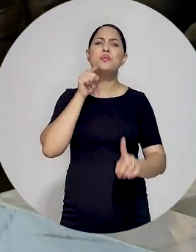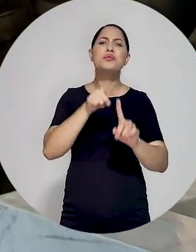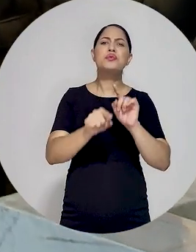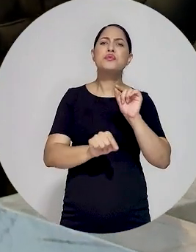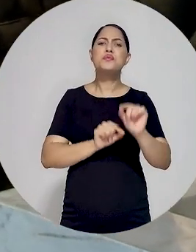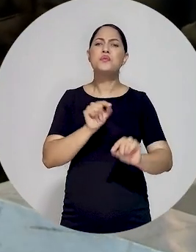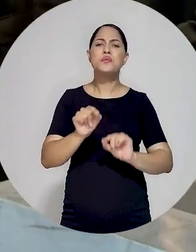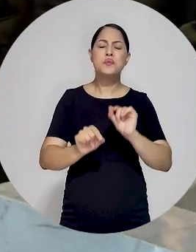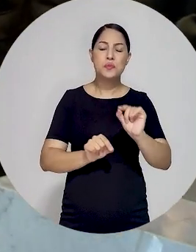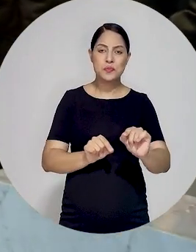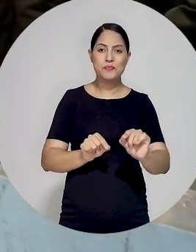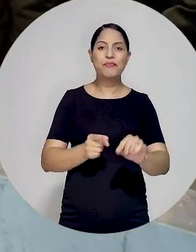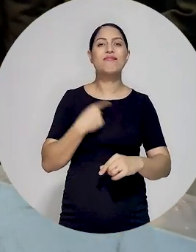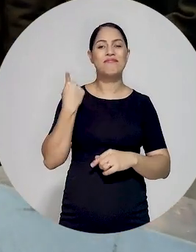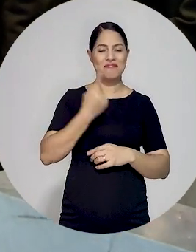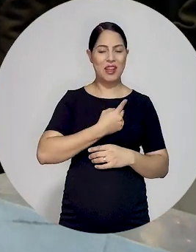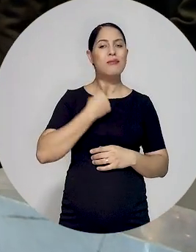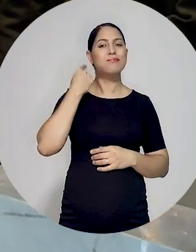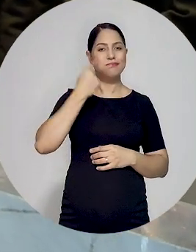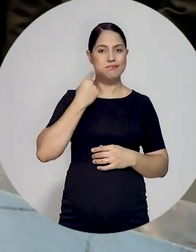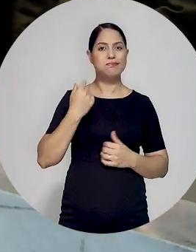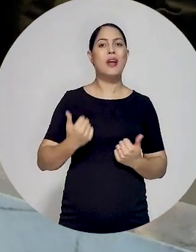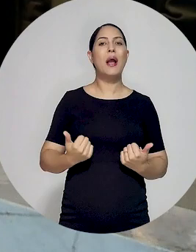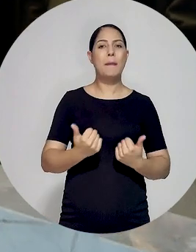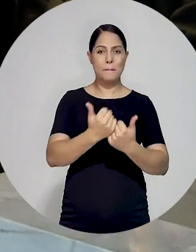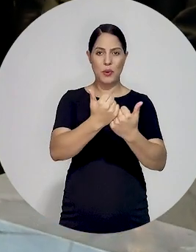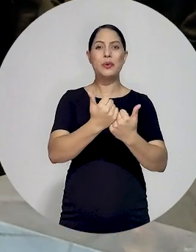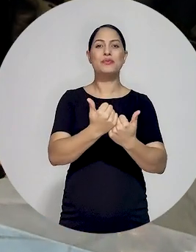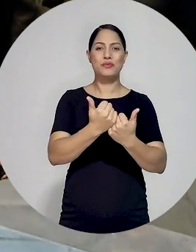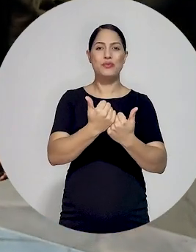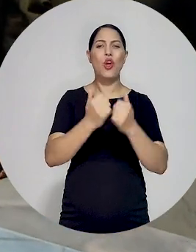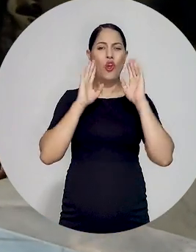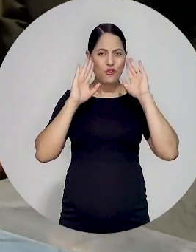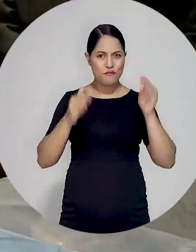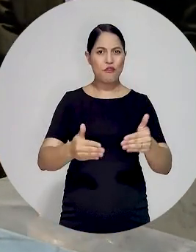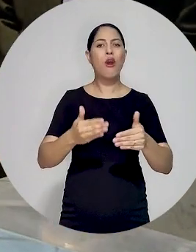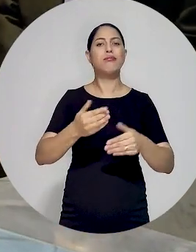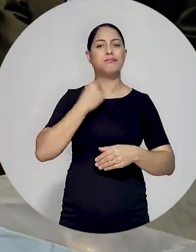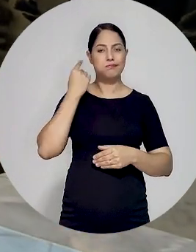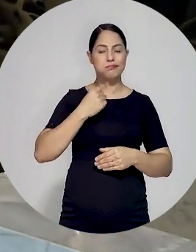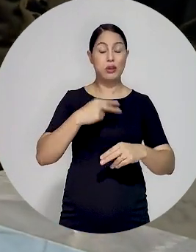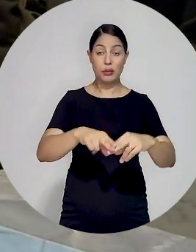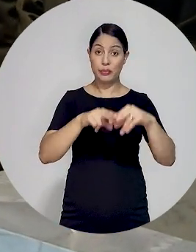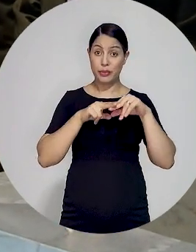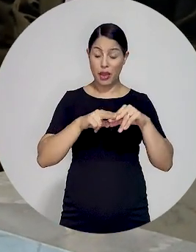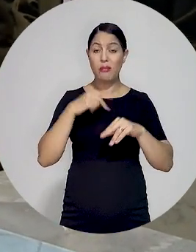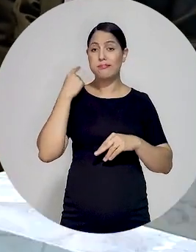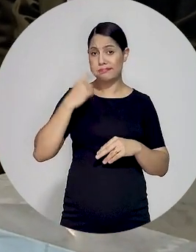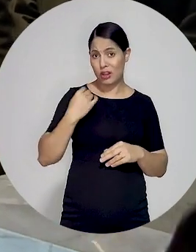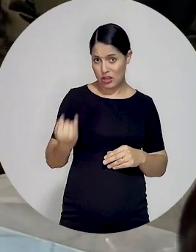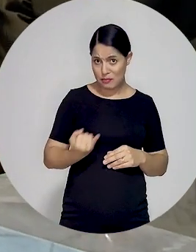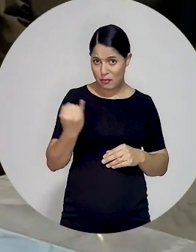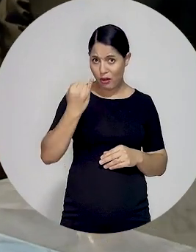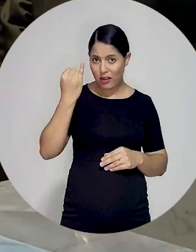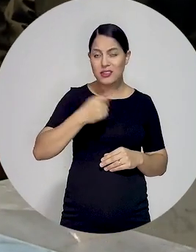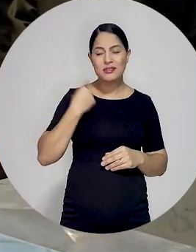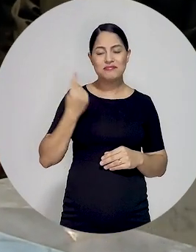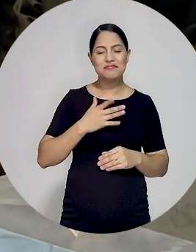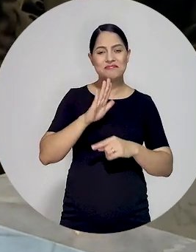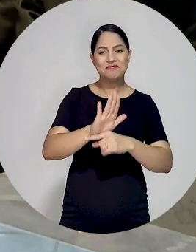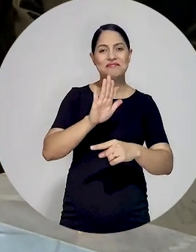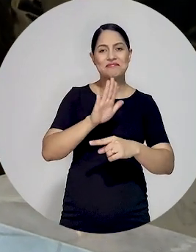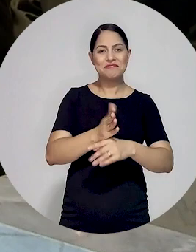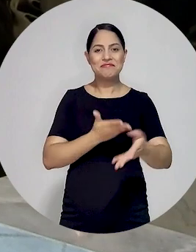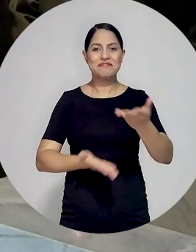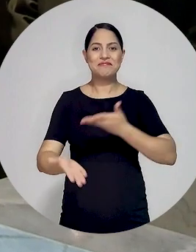gestão, que é fazer uma gestão da advocacia para a advocacia, preocupado com aquilo que a advocacia se